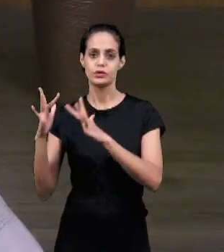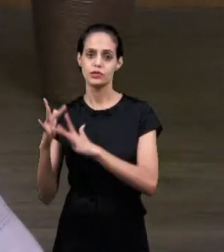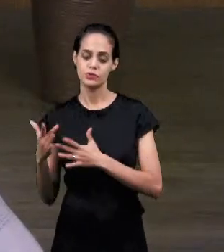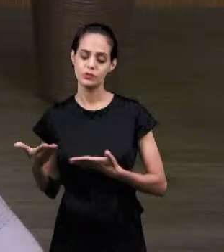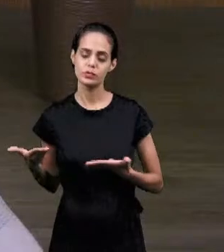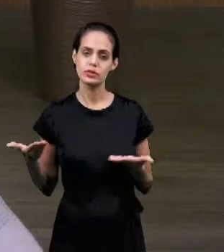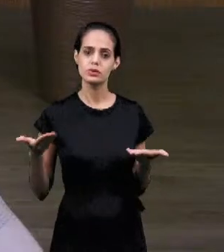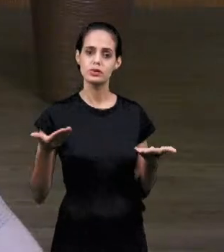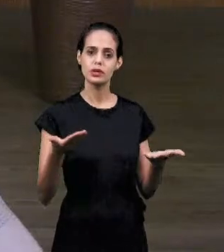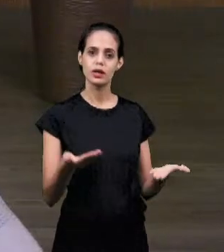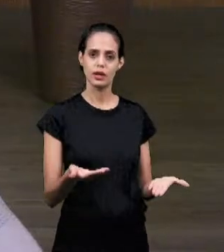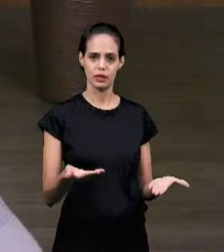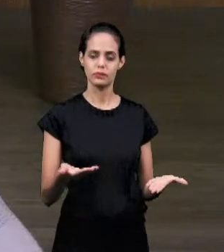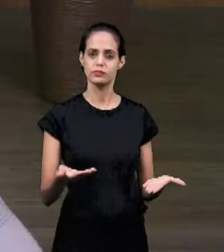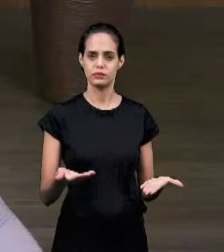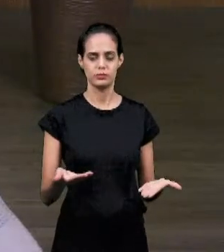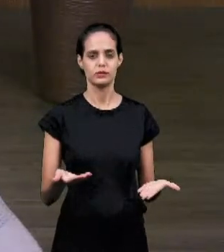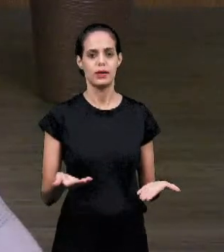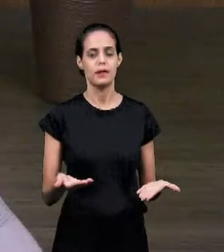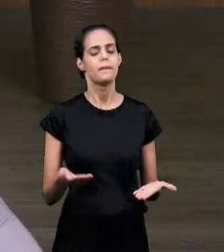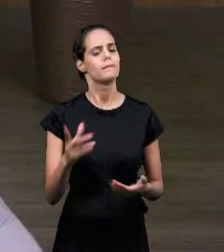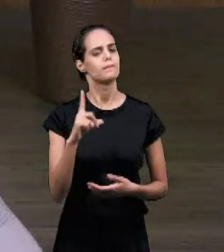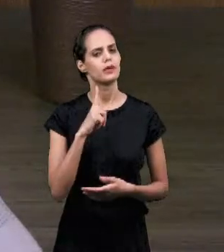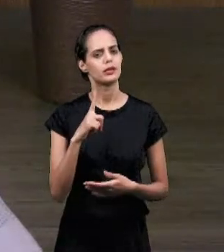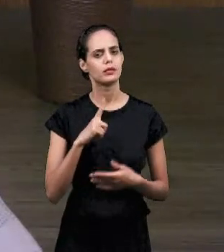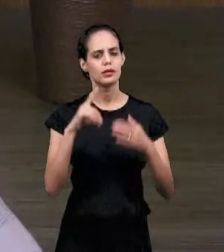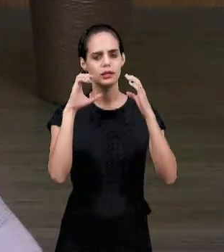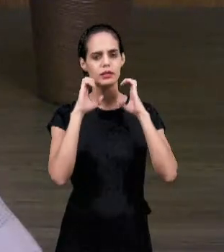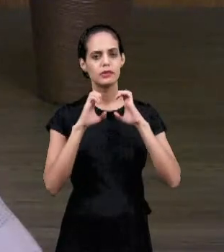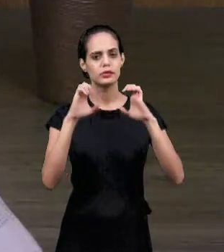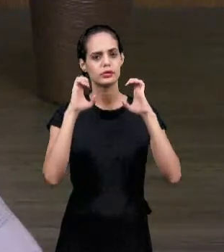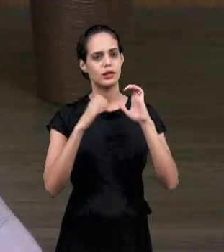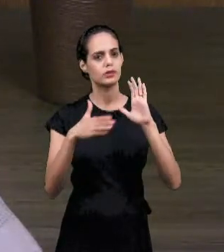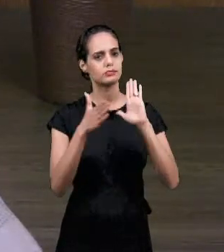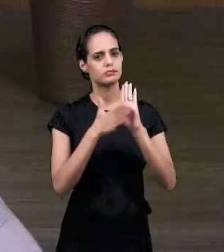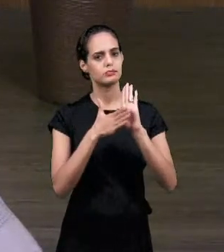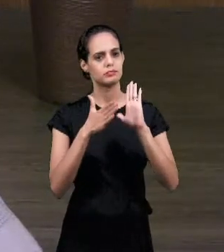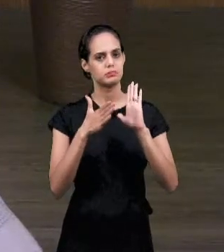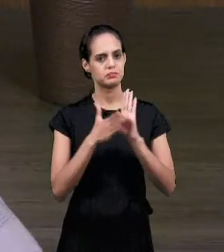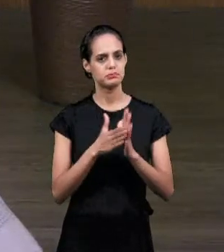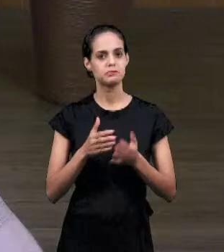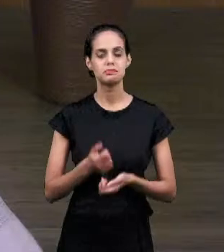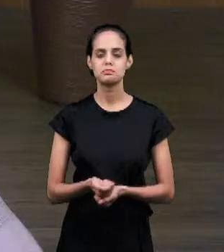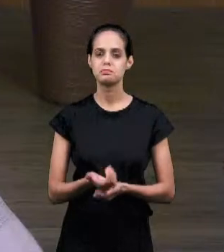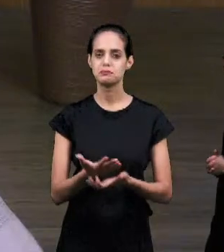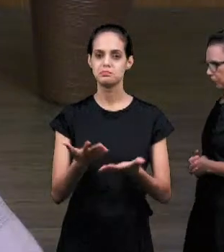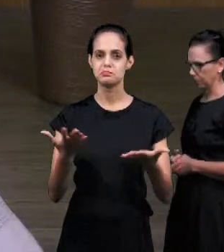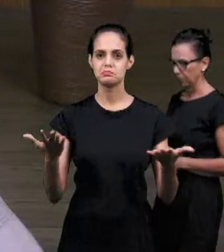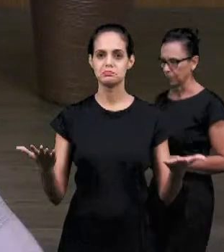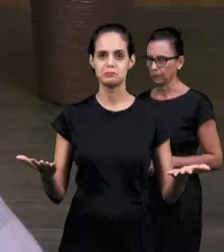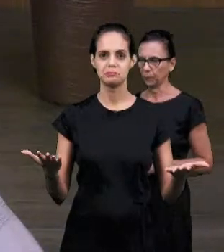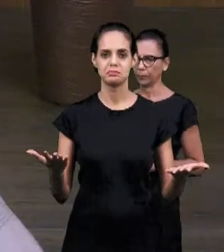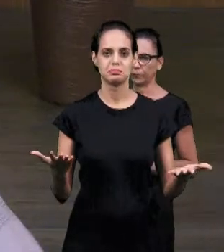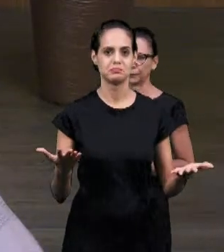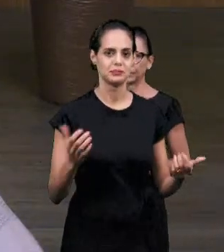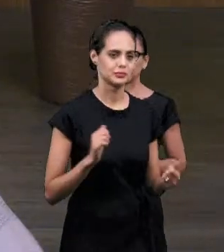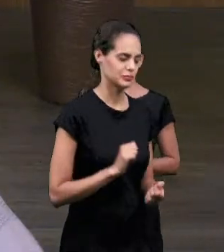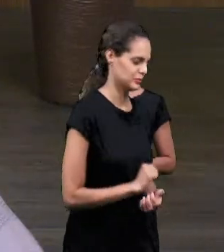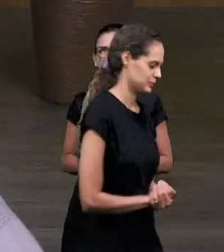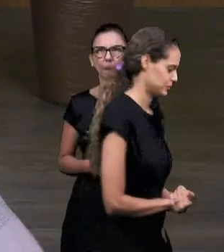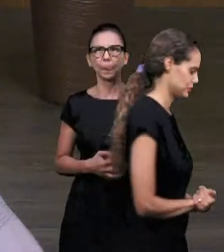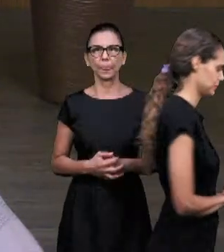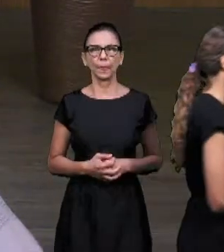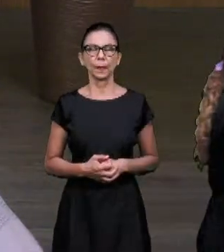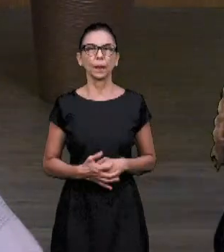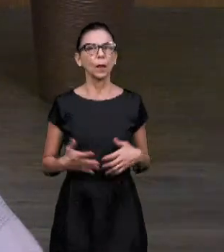para que houvesse a evangelização, para que o projeto fosse transmitido, para que a mensagem fosse transmitida. E o Senhor hoje